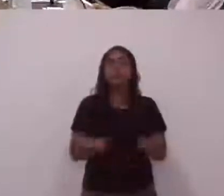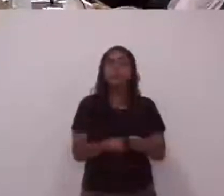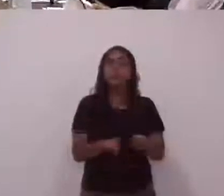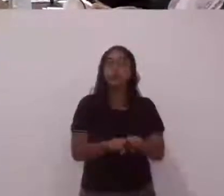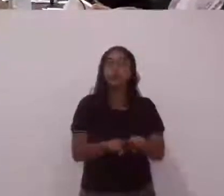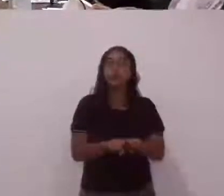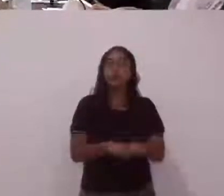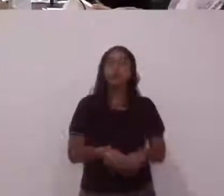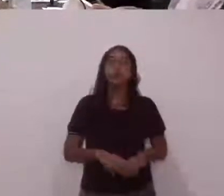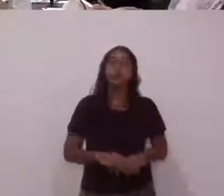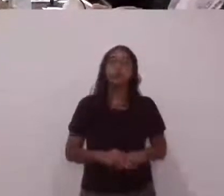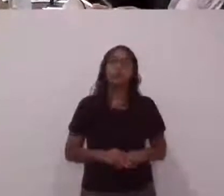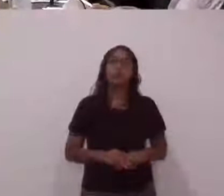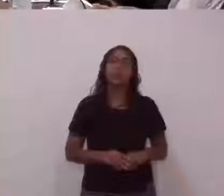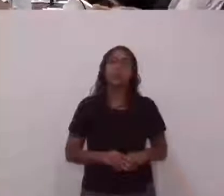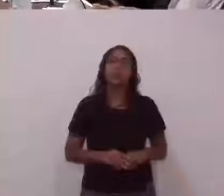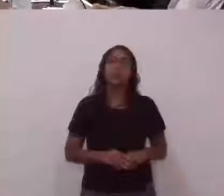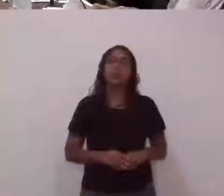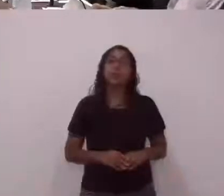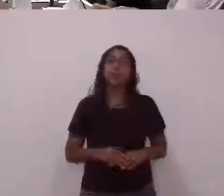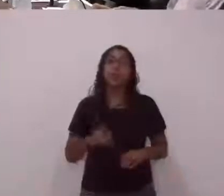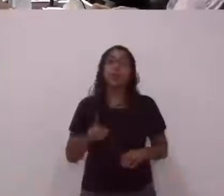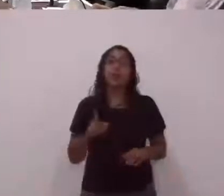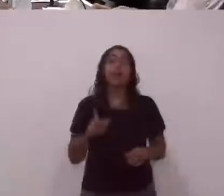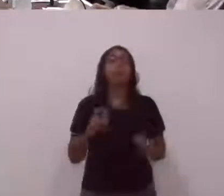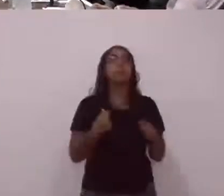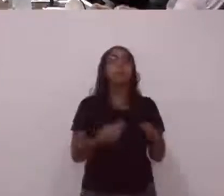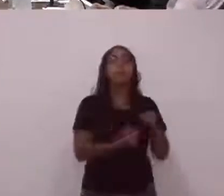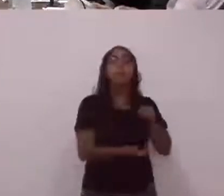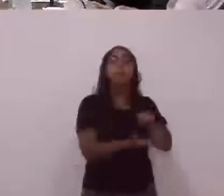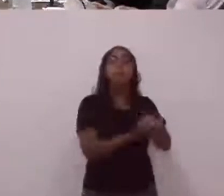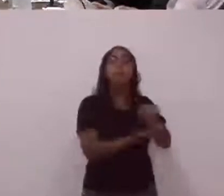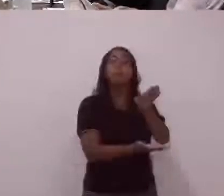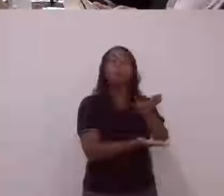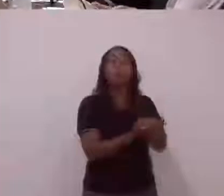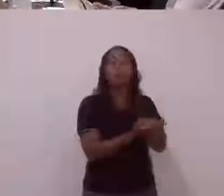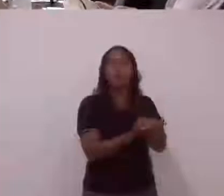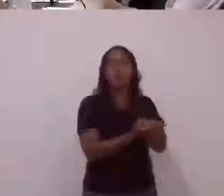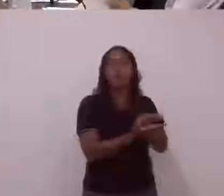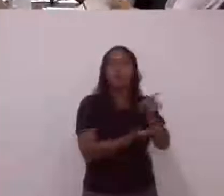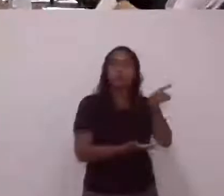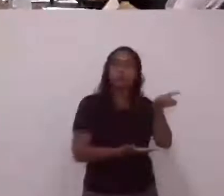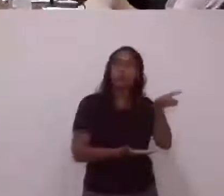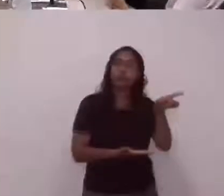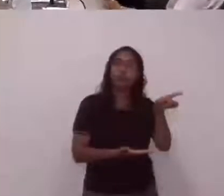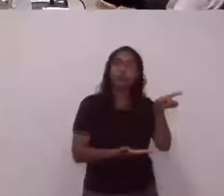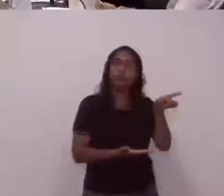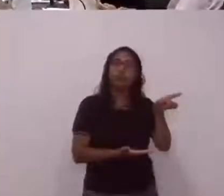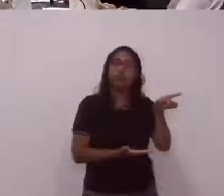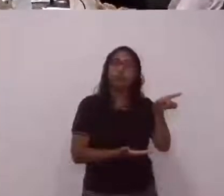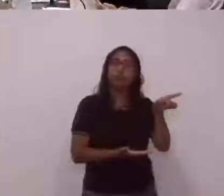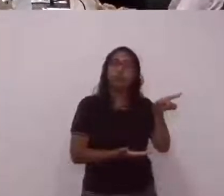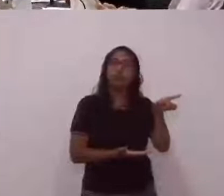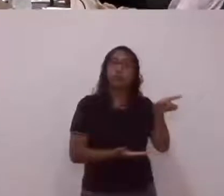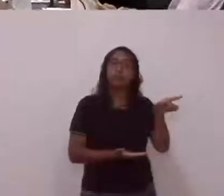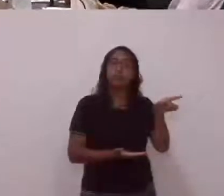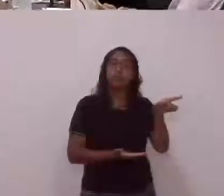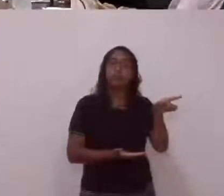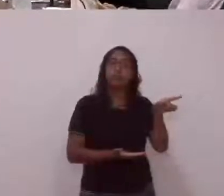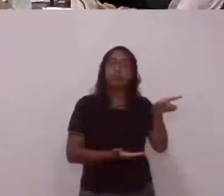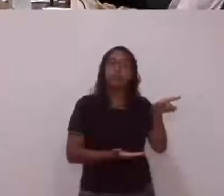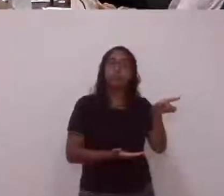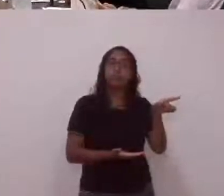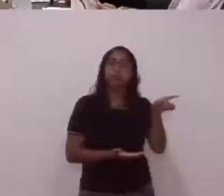a indisponibilidade abrange também o valor da multa civil, conforme entendido pacífico do